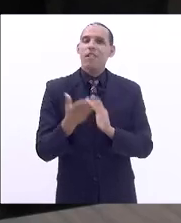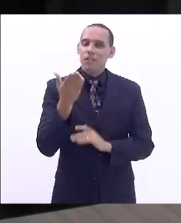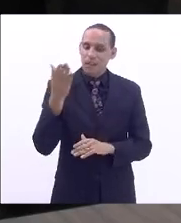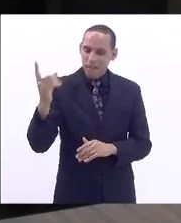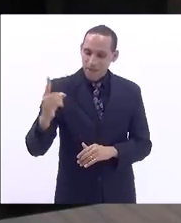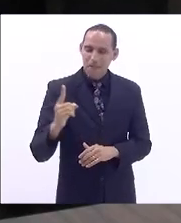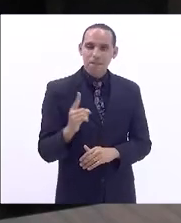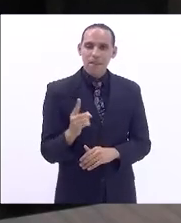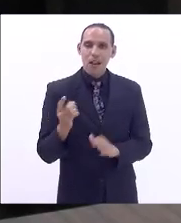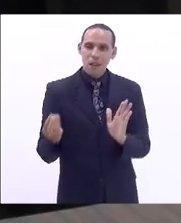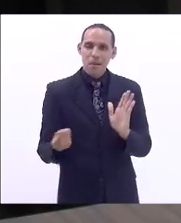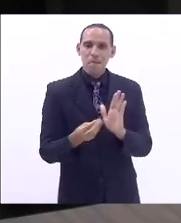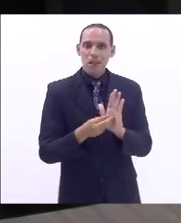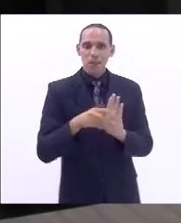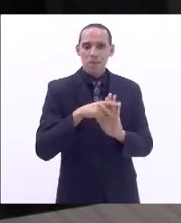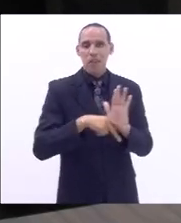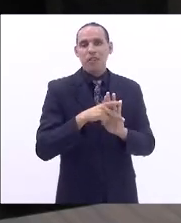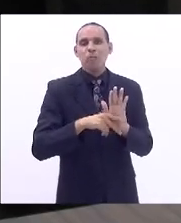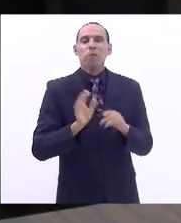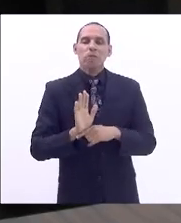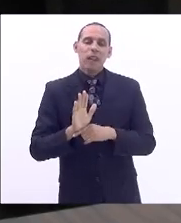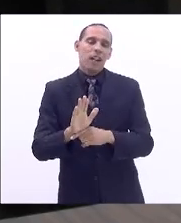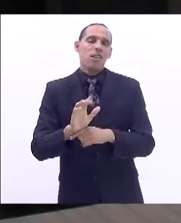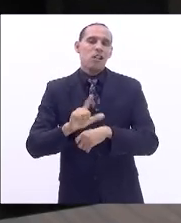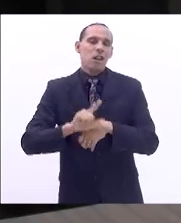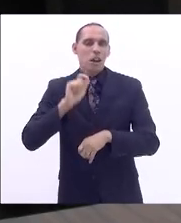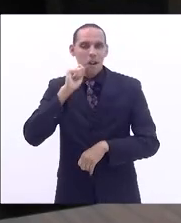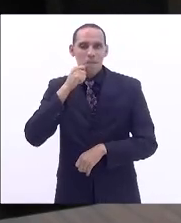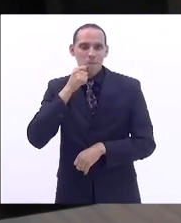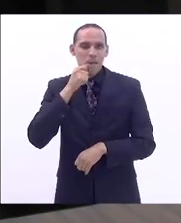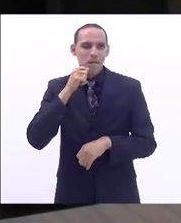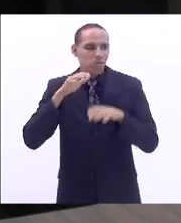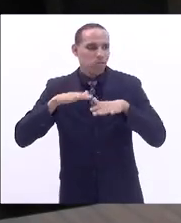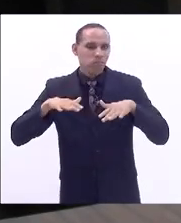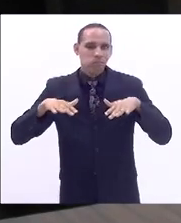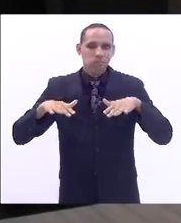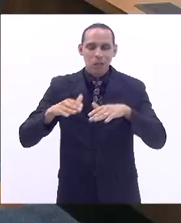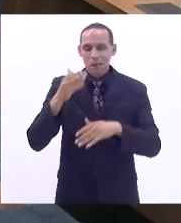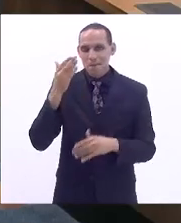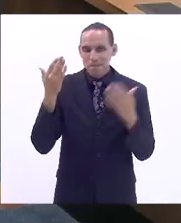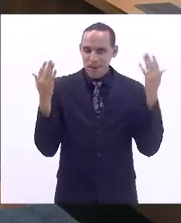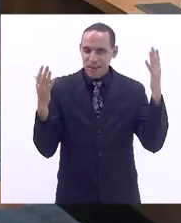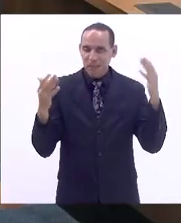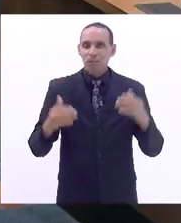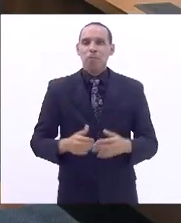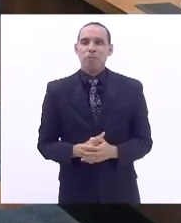trazer esse projeto aqui e benefícios das padarias das panificadoras parabéns